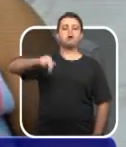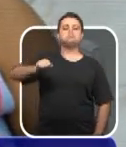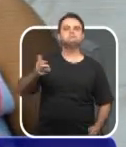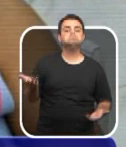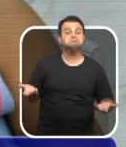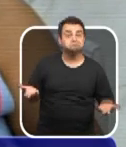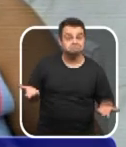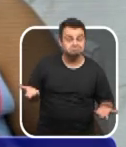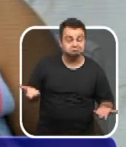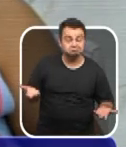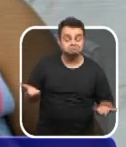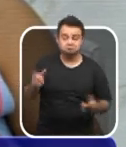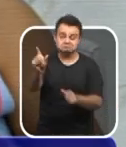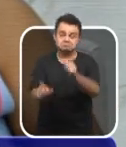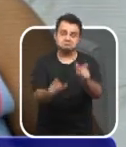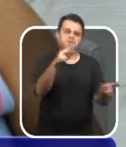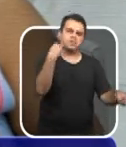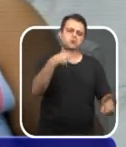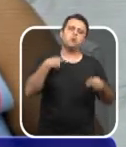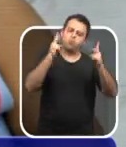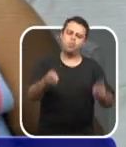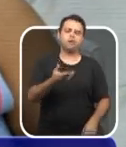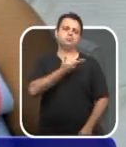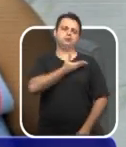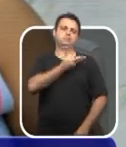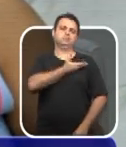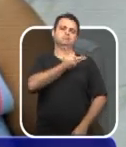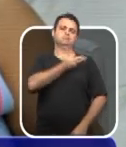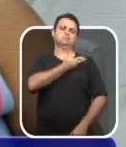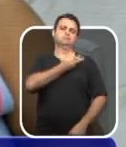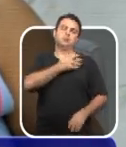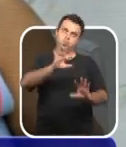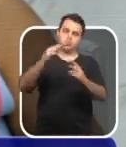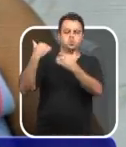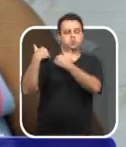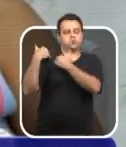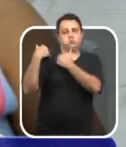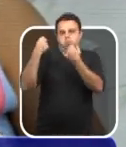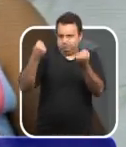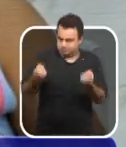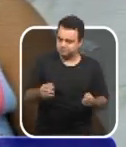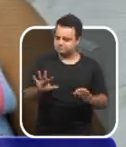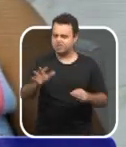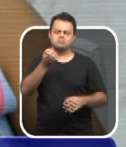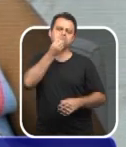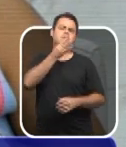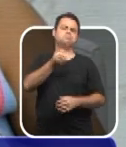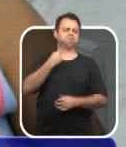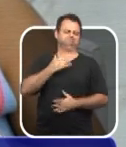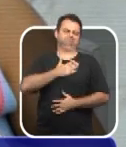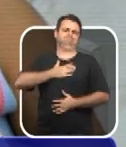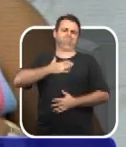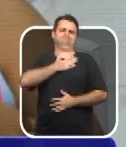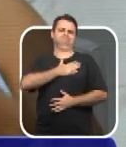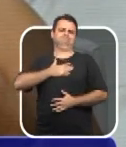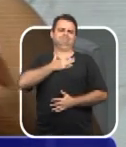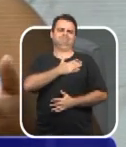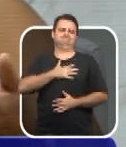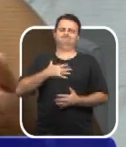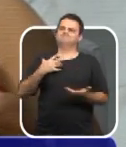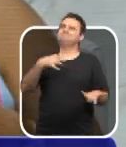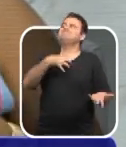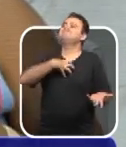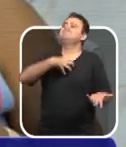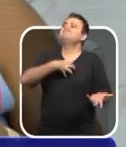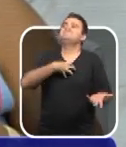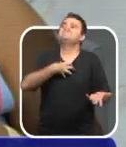amigos vereadores, né, numa sessão é muito bacana, é uma responsabilidade. Eu me sinto